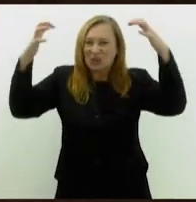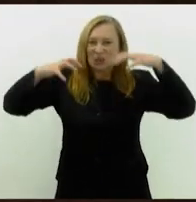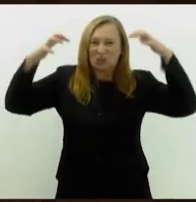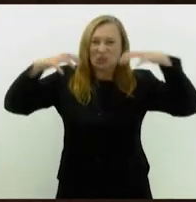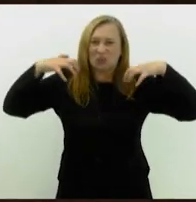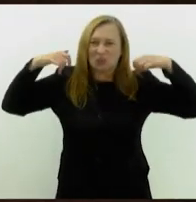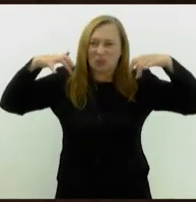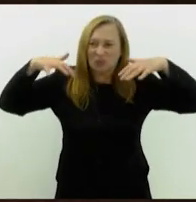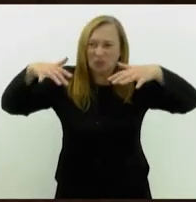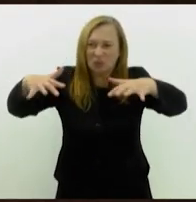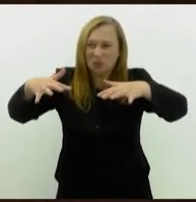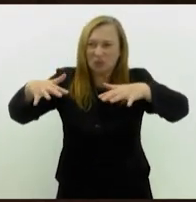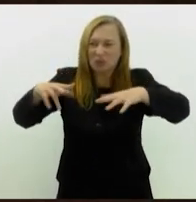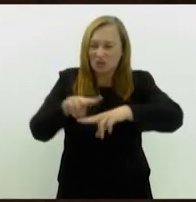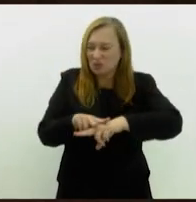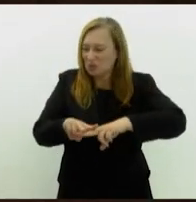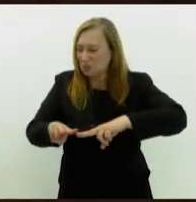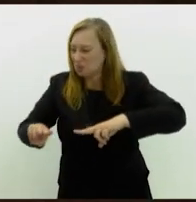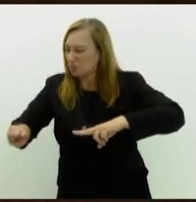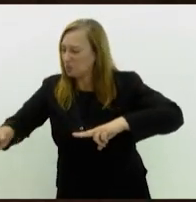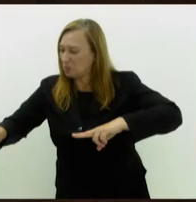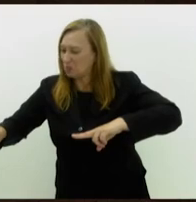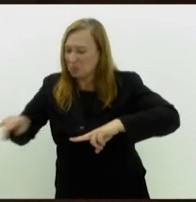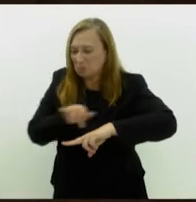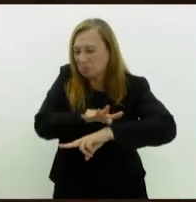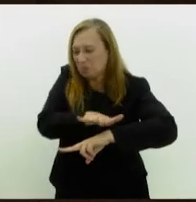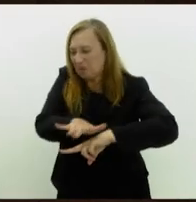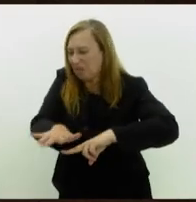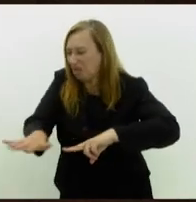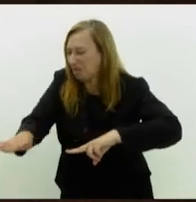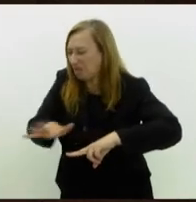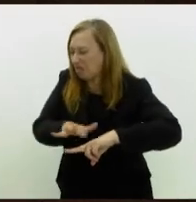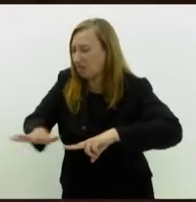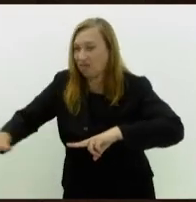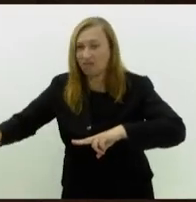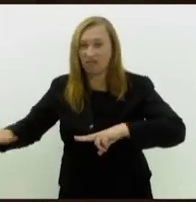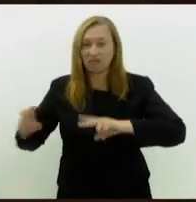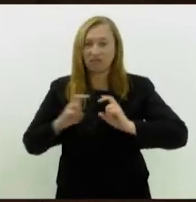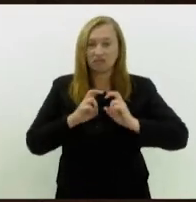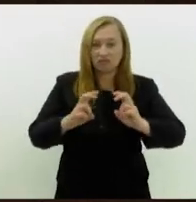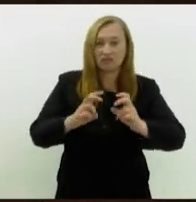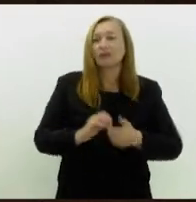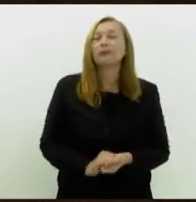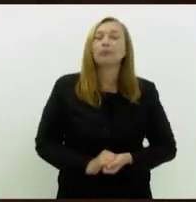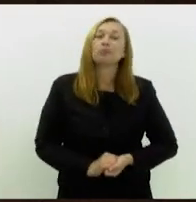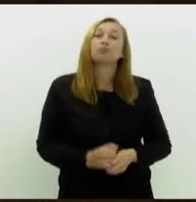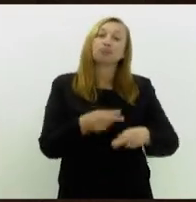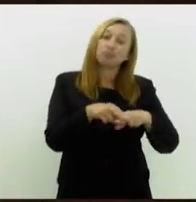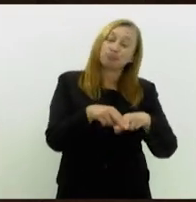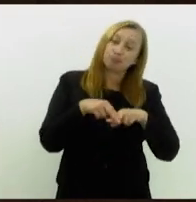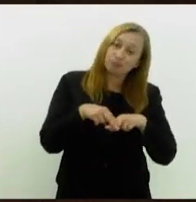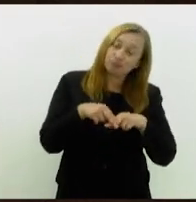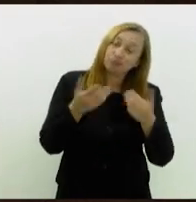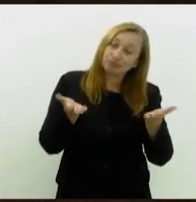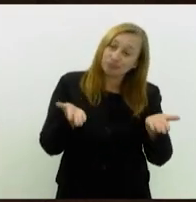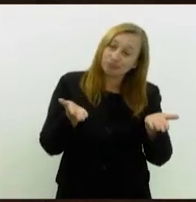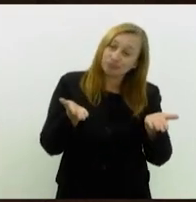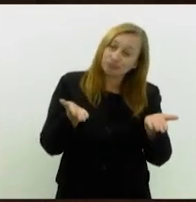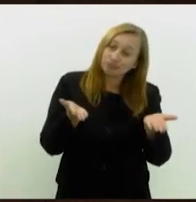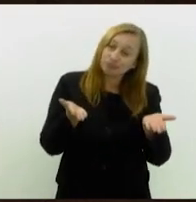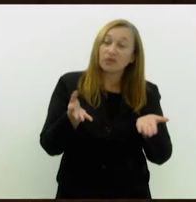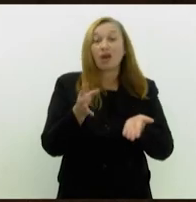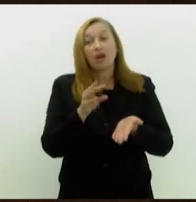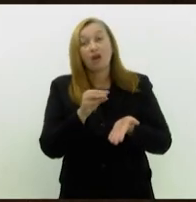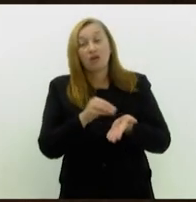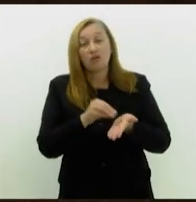em diversas em diversos trechos da ferrovia função da ausência